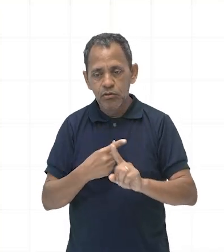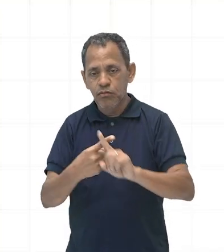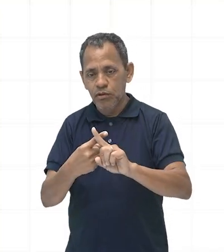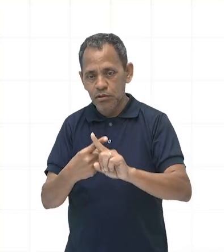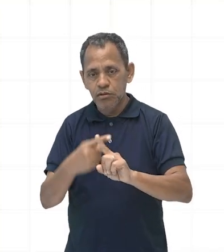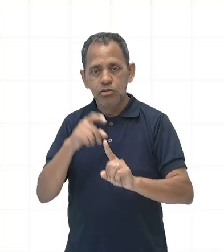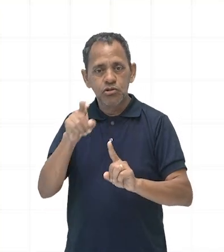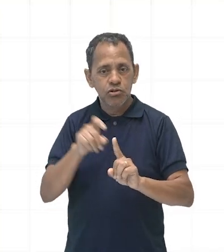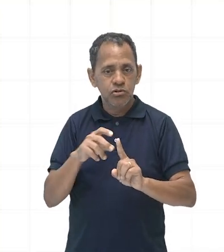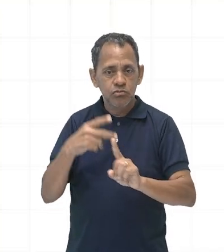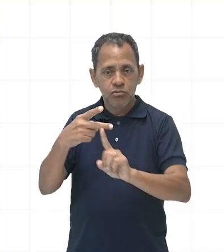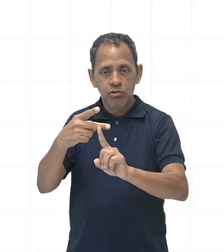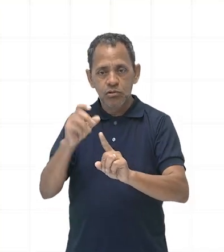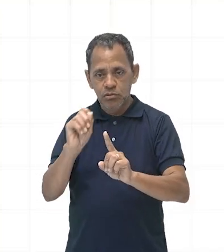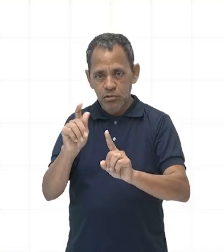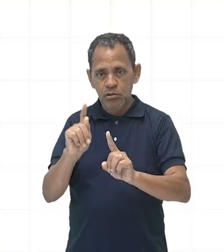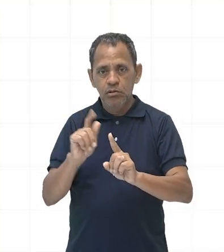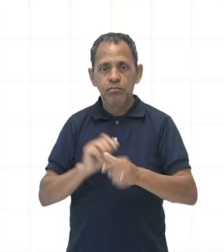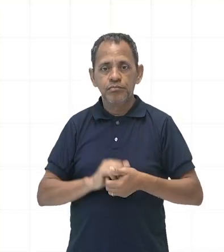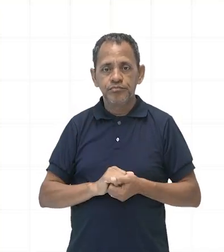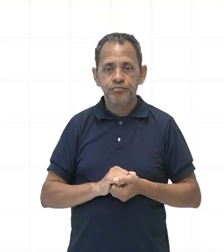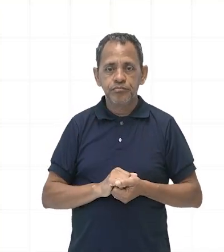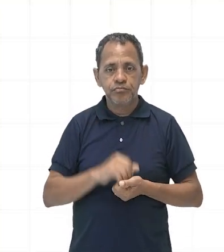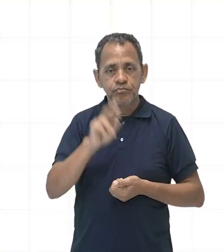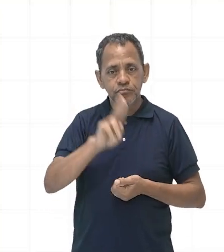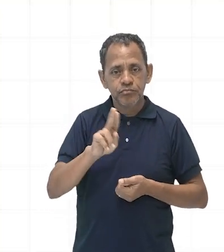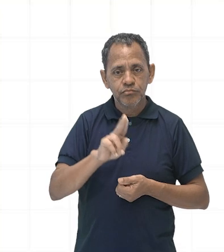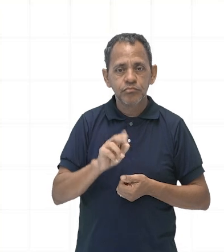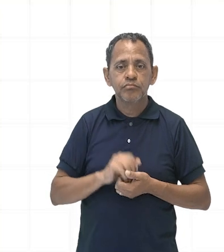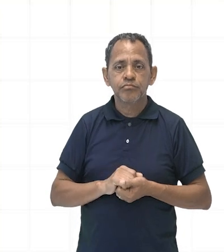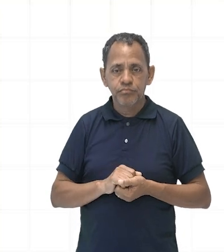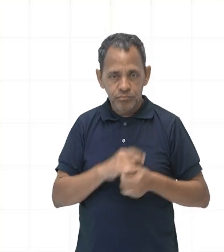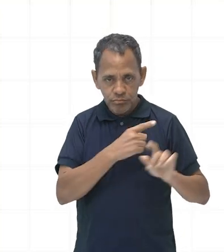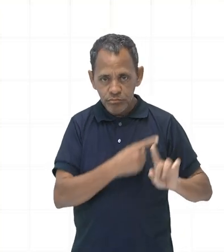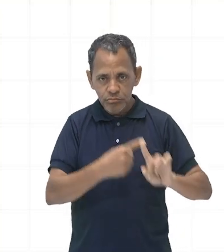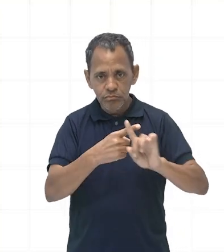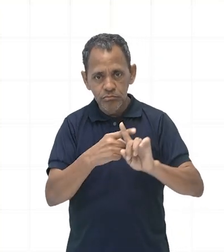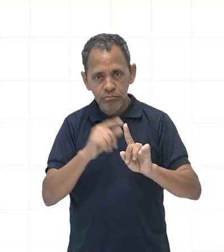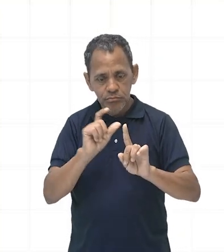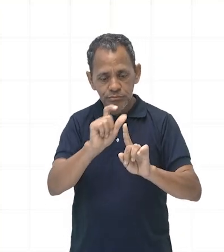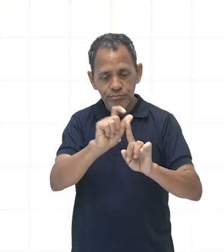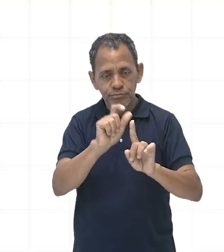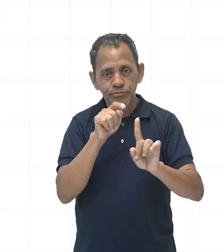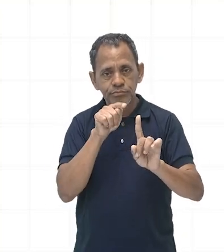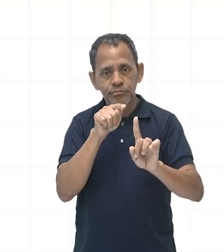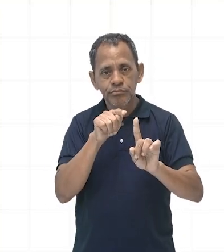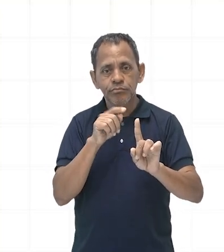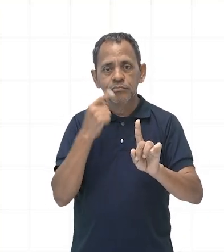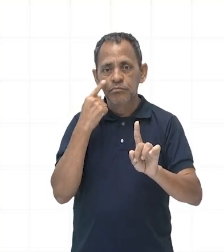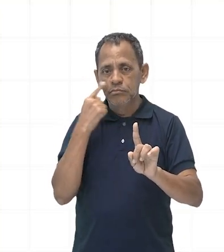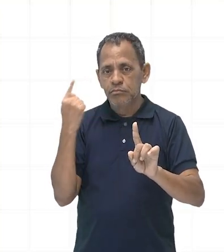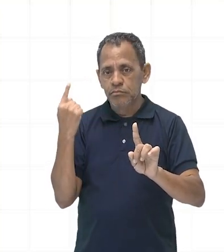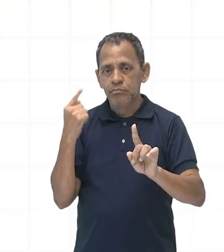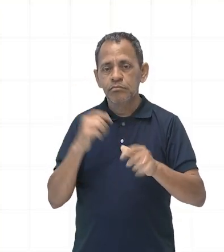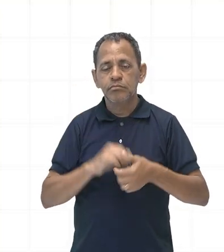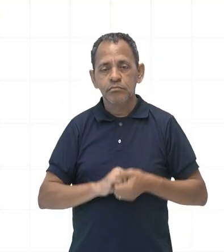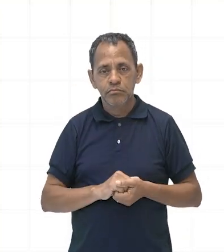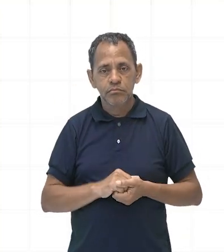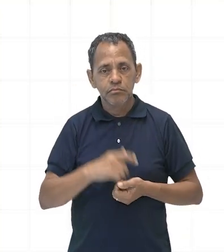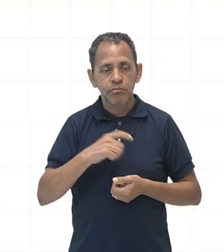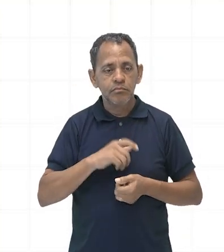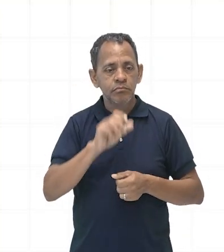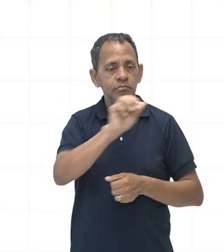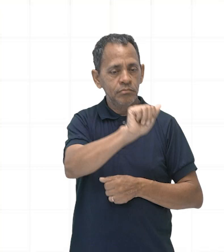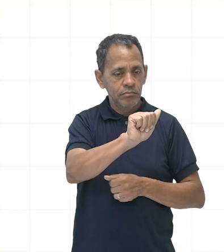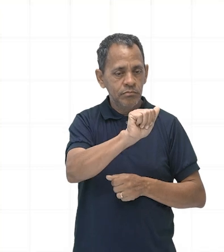x ao quadrado, certo? Aplicando a propriedade de potência, que propriedade é essa? Essa aqui, ó. Quando eu tenho a